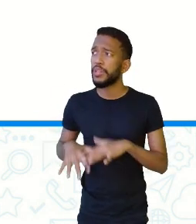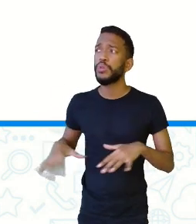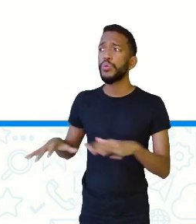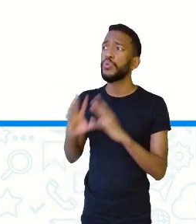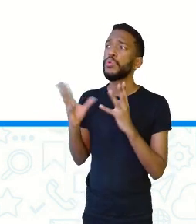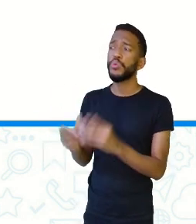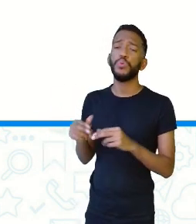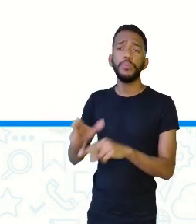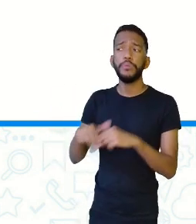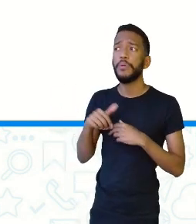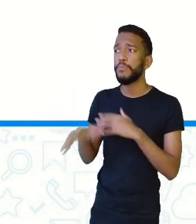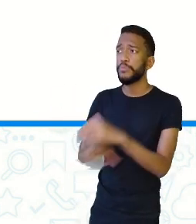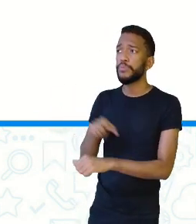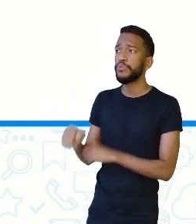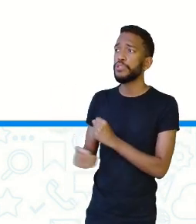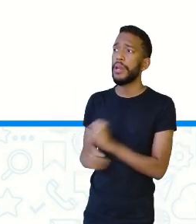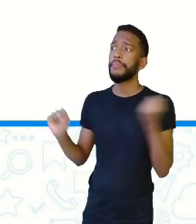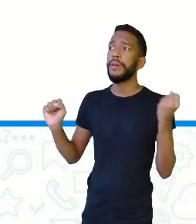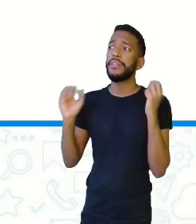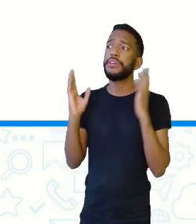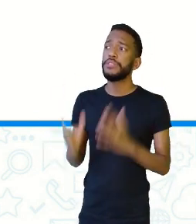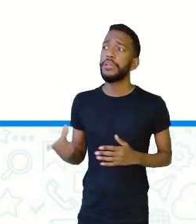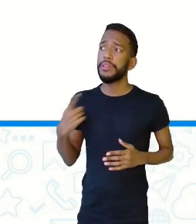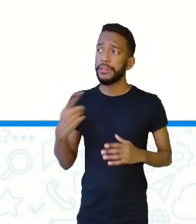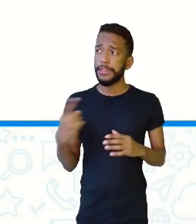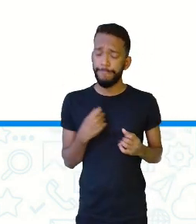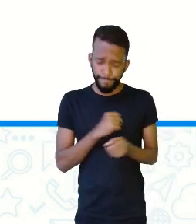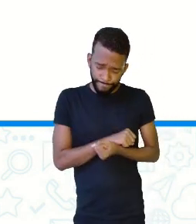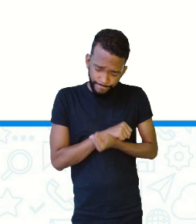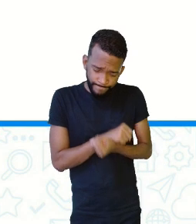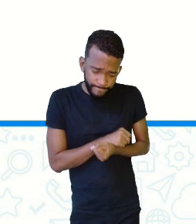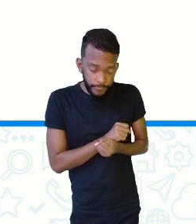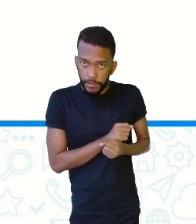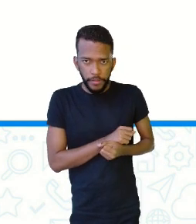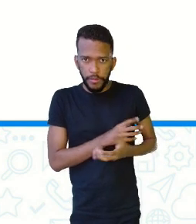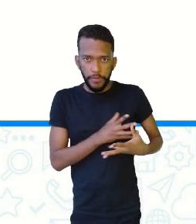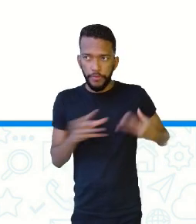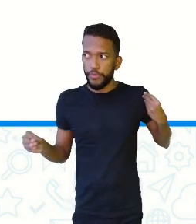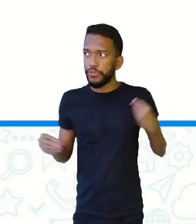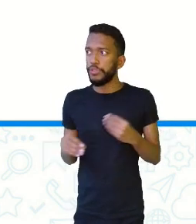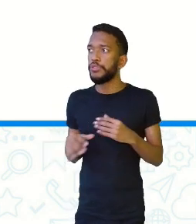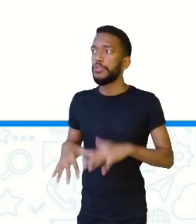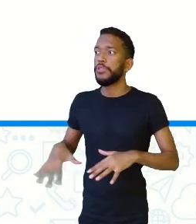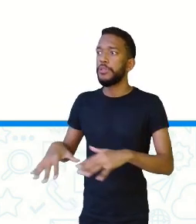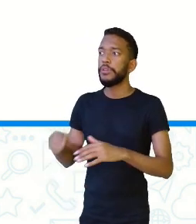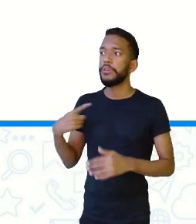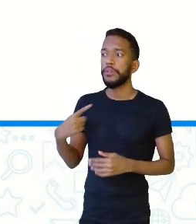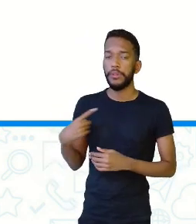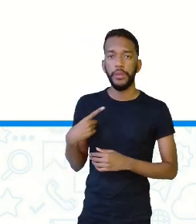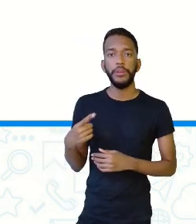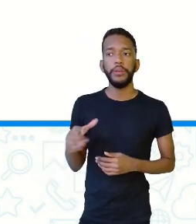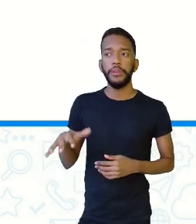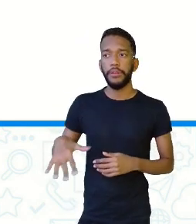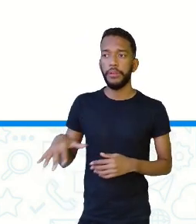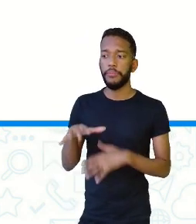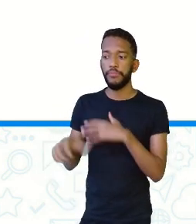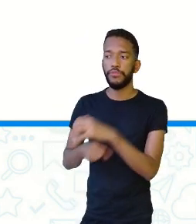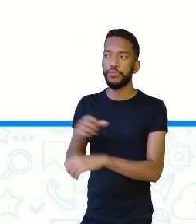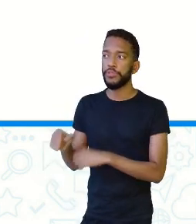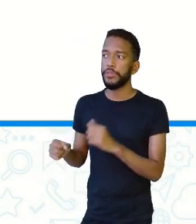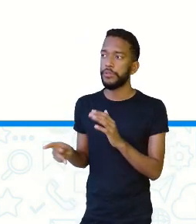busca da liberdade. Então, eles saíam daquele lugar, fugiam do lugar onde eles eram escravizados e iam